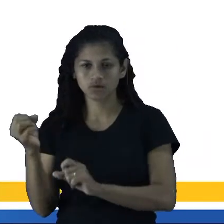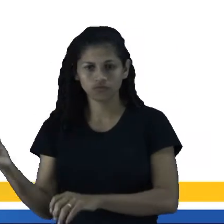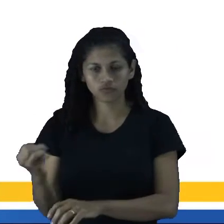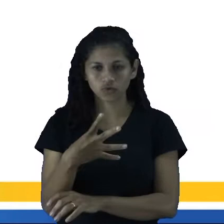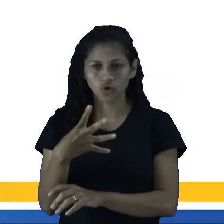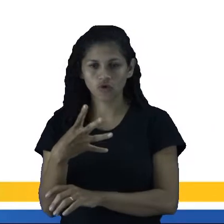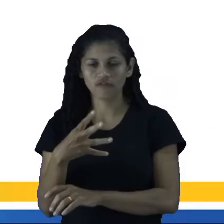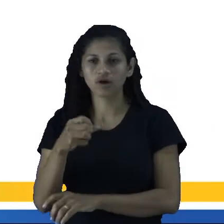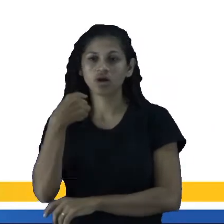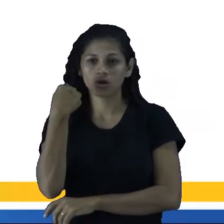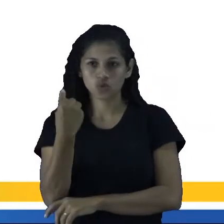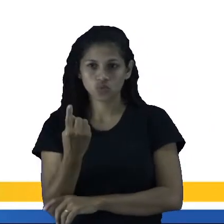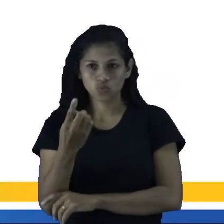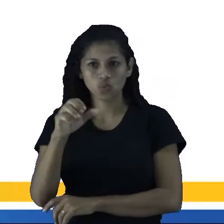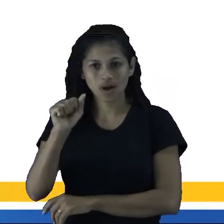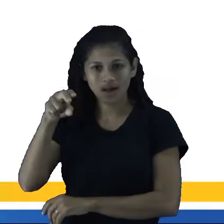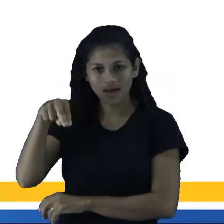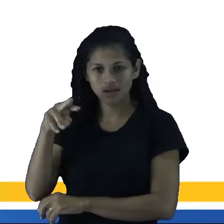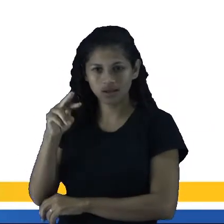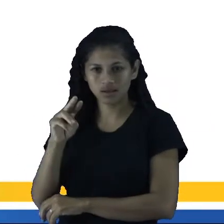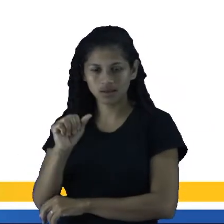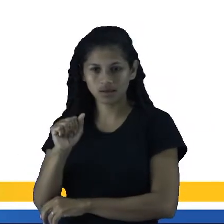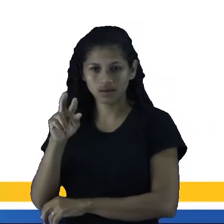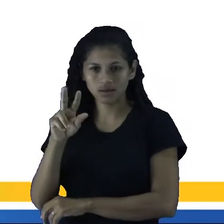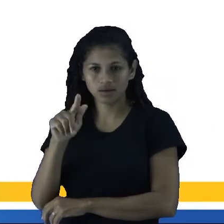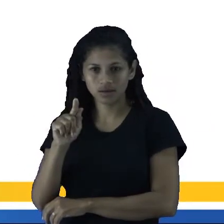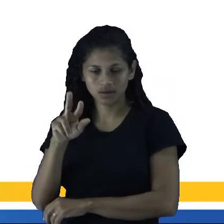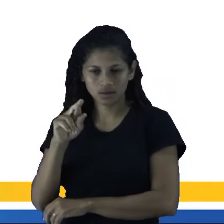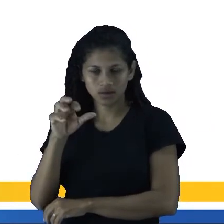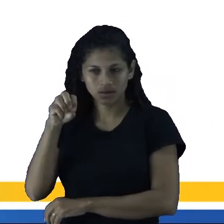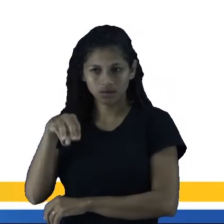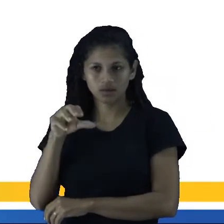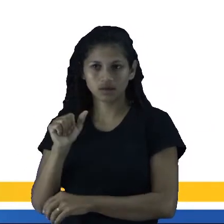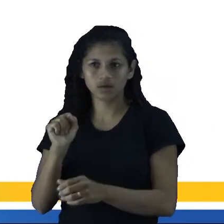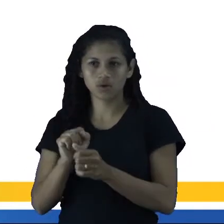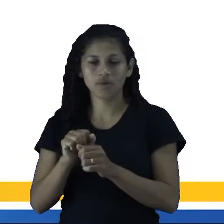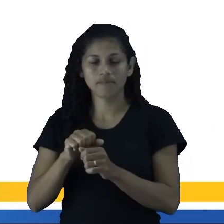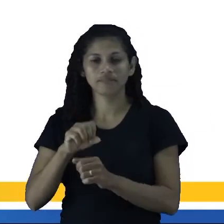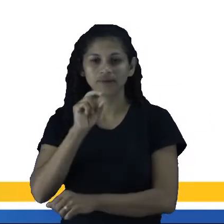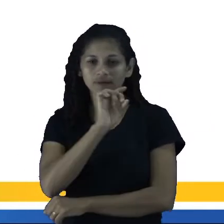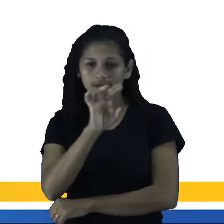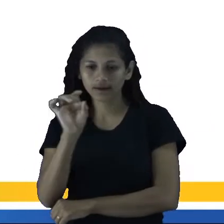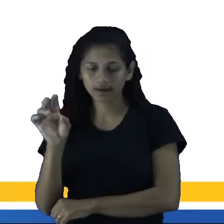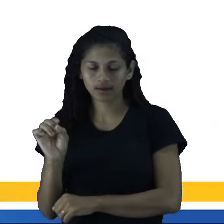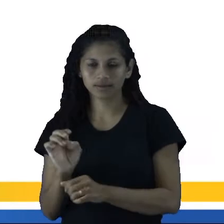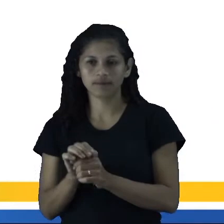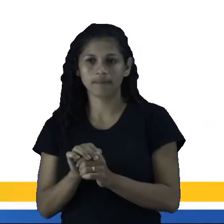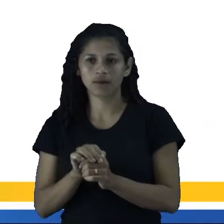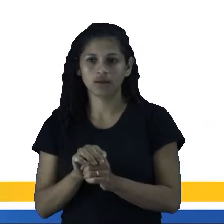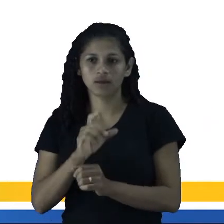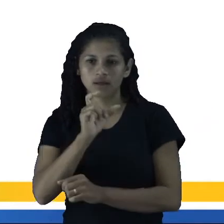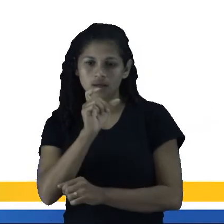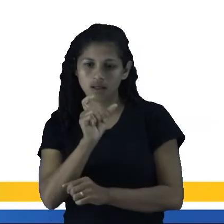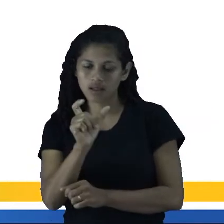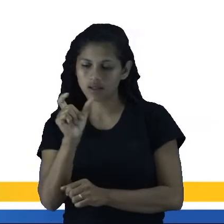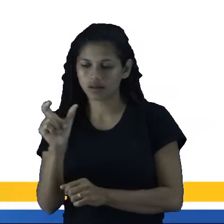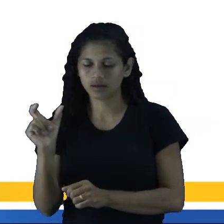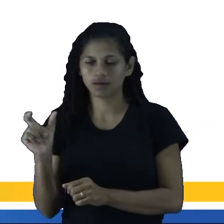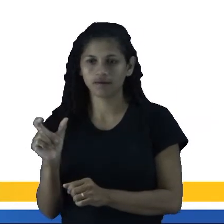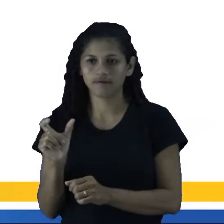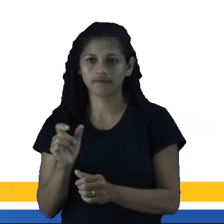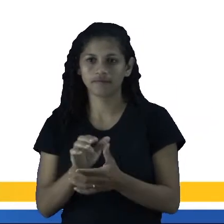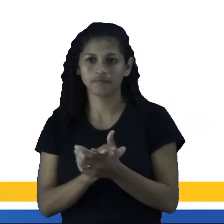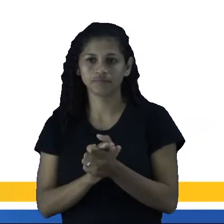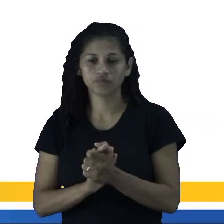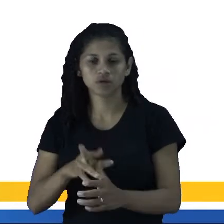novo, troca a ordem das letras entre si. Cada palavra nova é um anagrama.